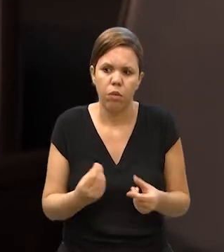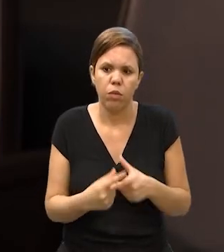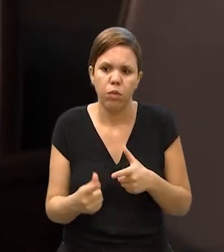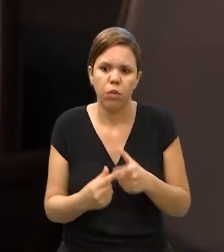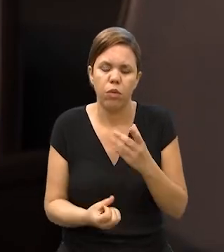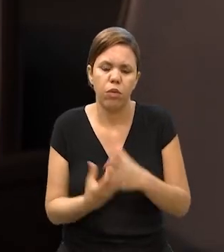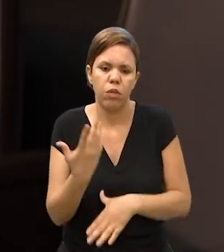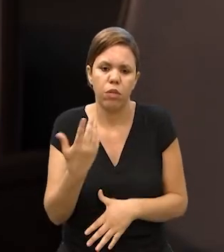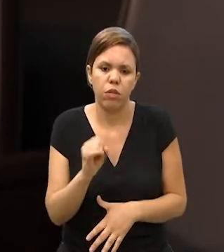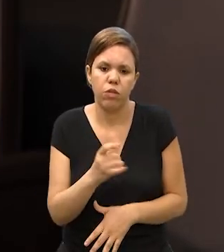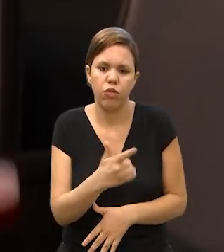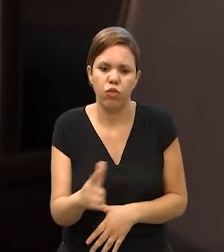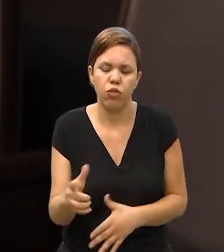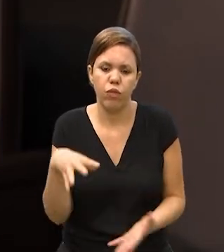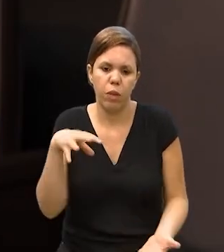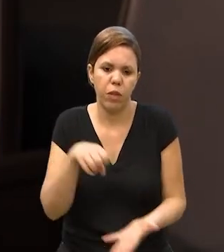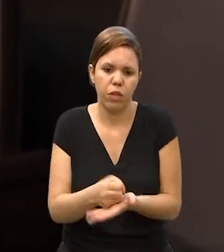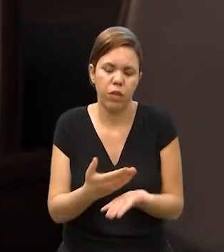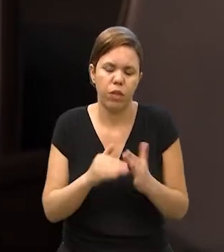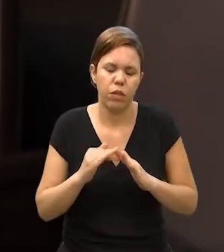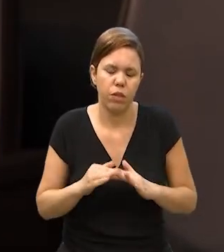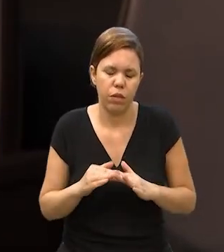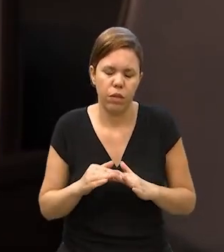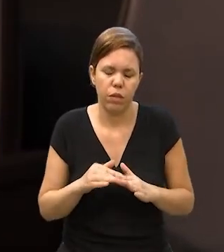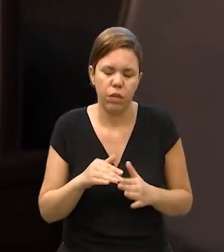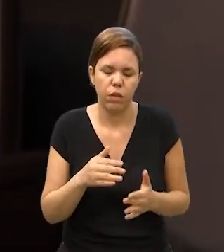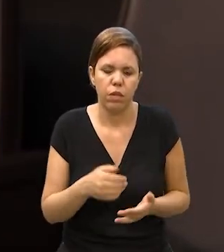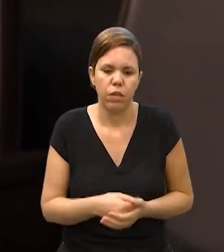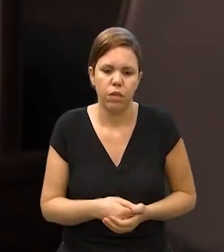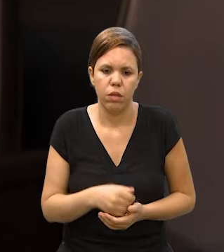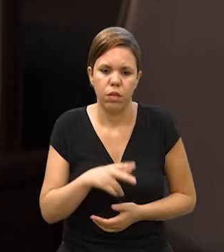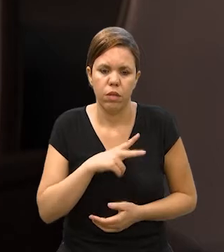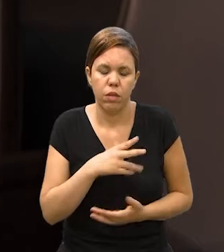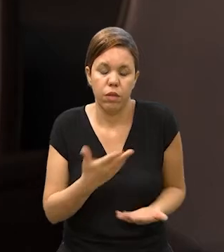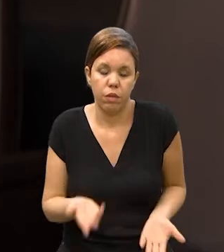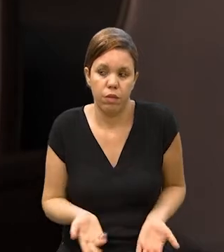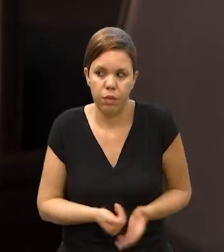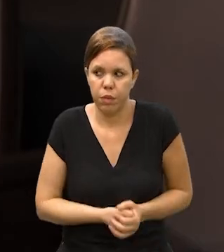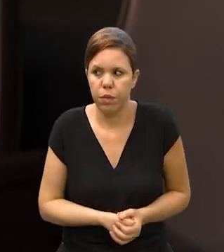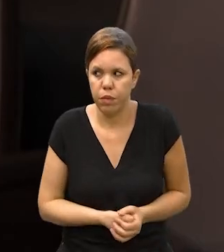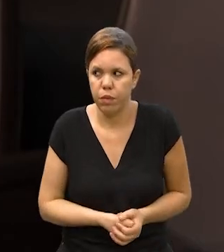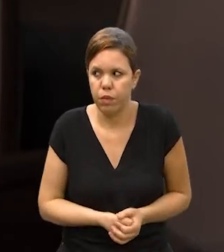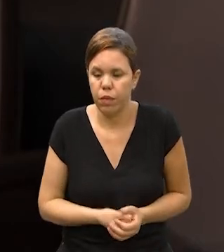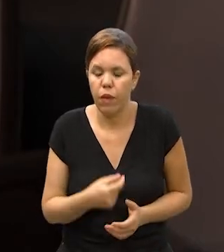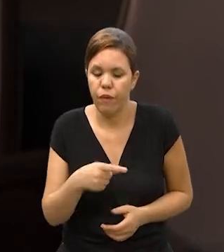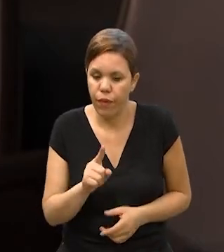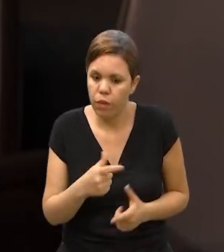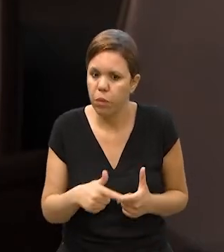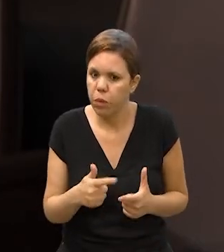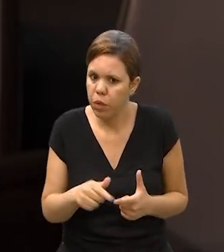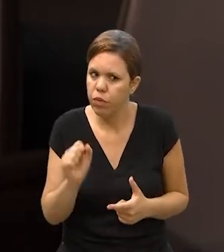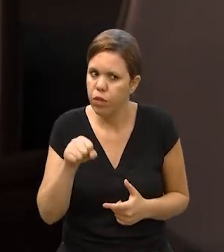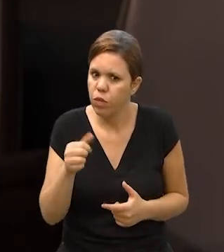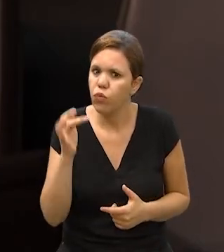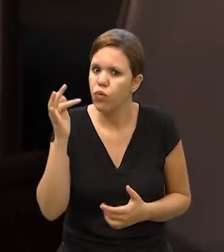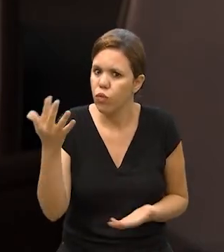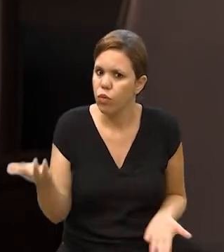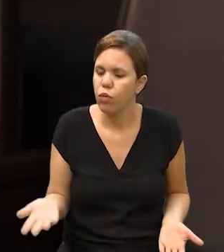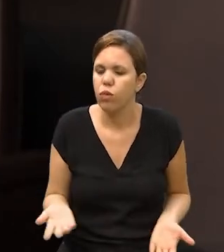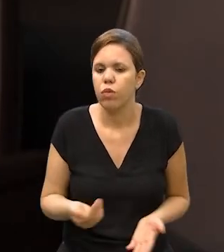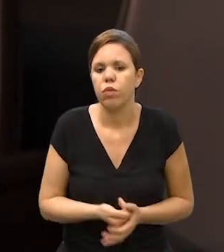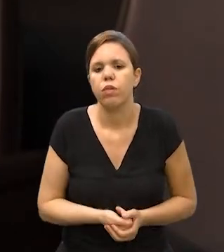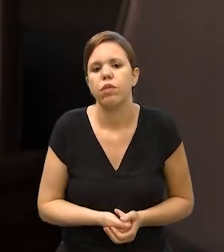problemas se não tiverem matriculadas numa creche, numa escola particular. Eles vão dar problema sim no futuro